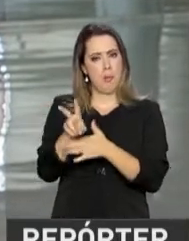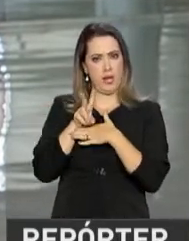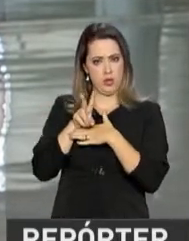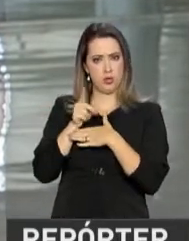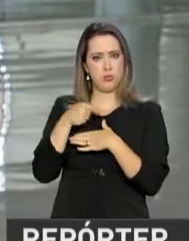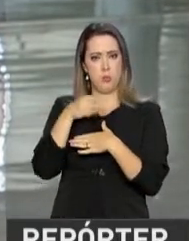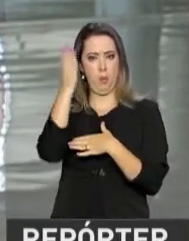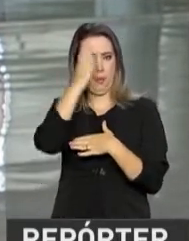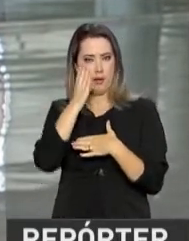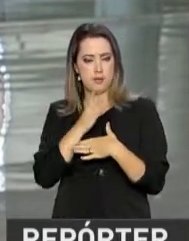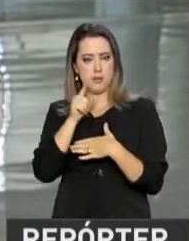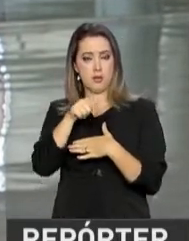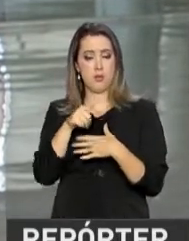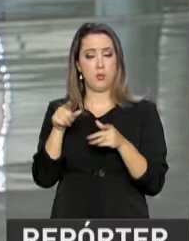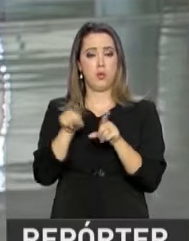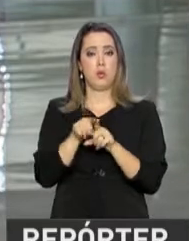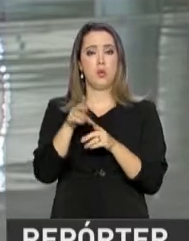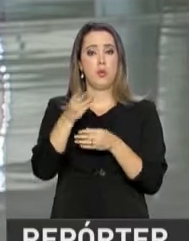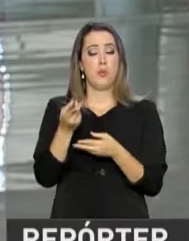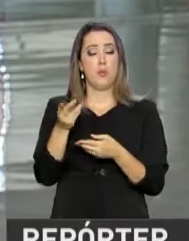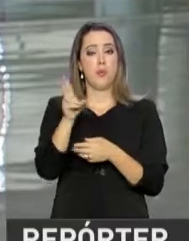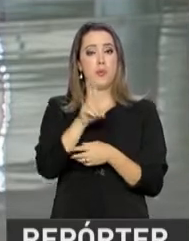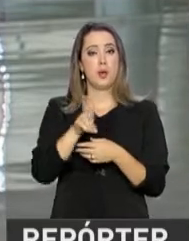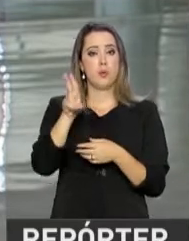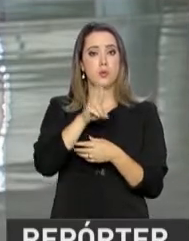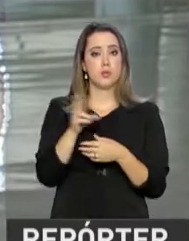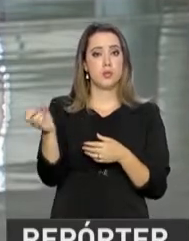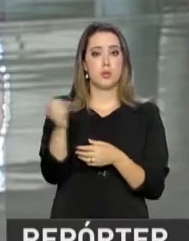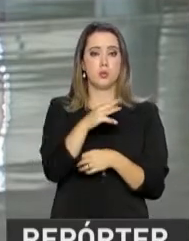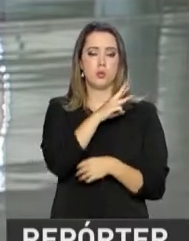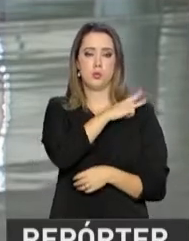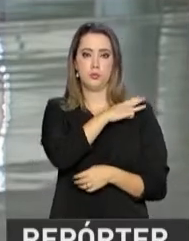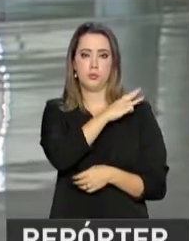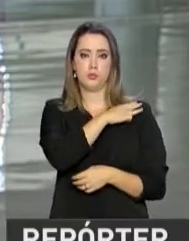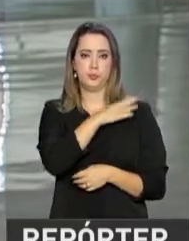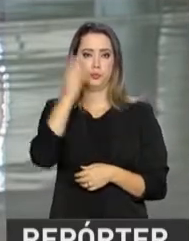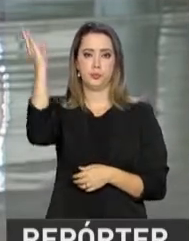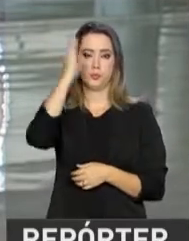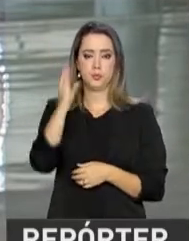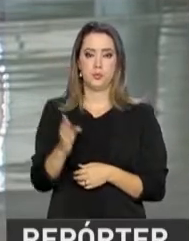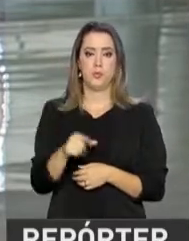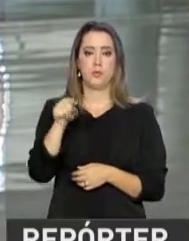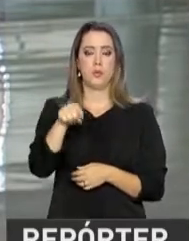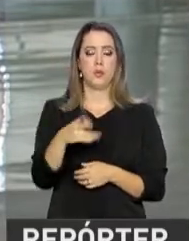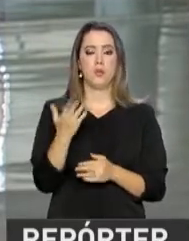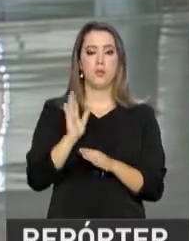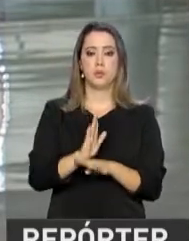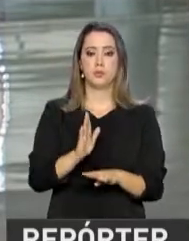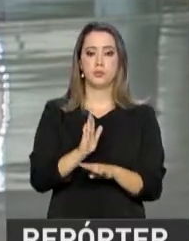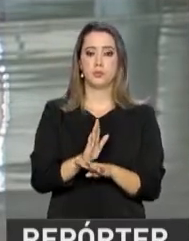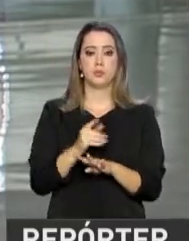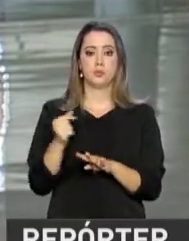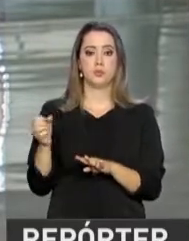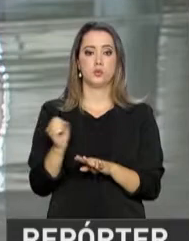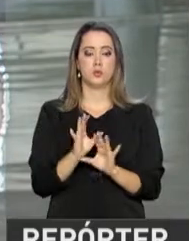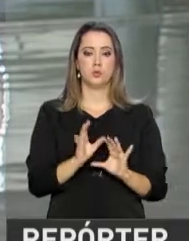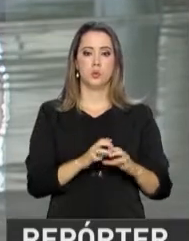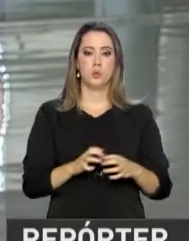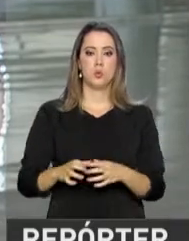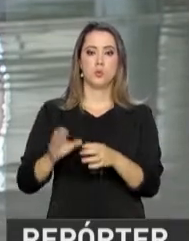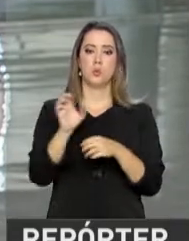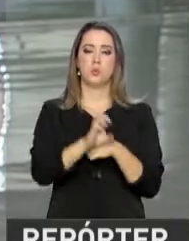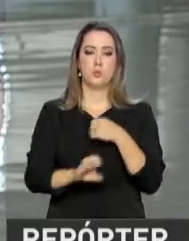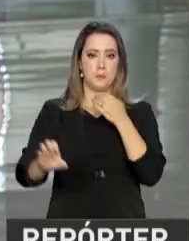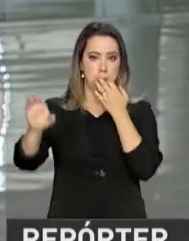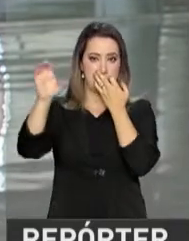vão ser utilizados para a implementação do novo ensino médio no brasil para auxiliar os estados e